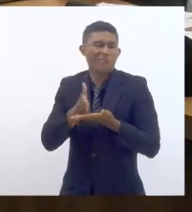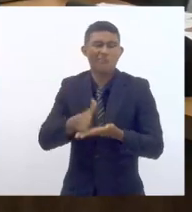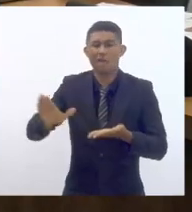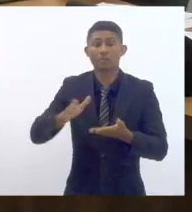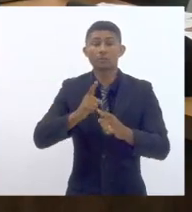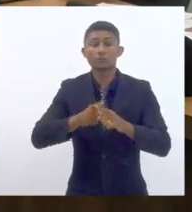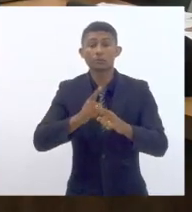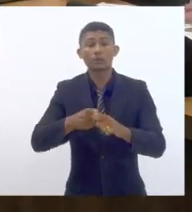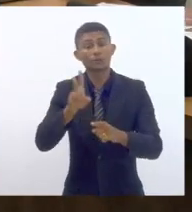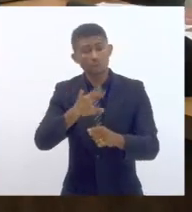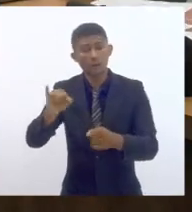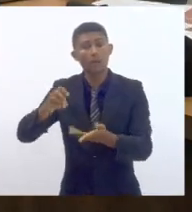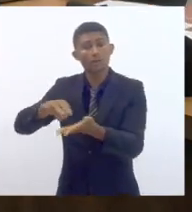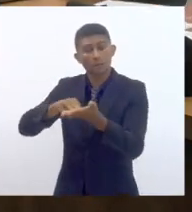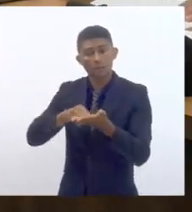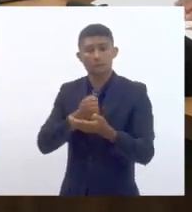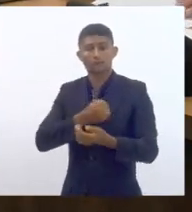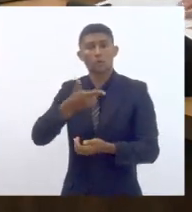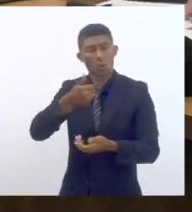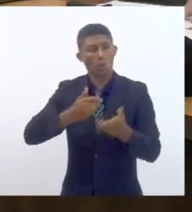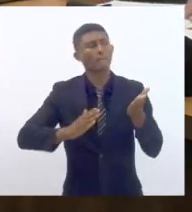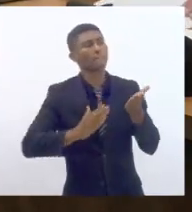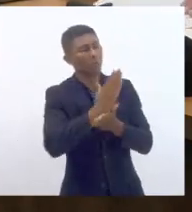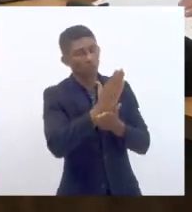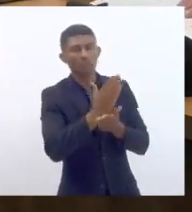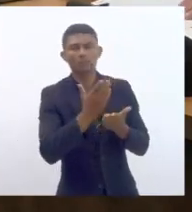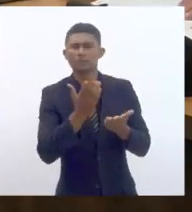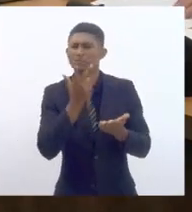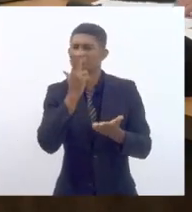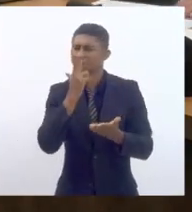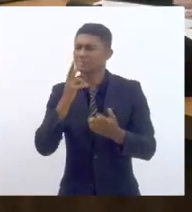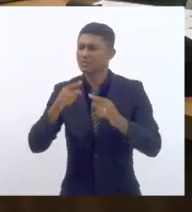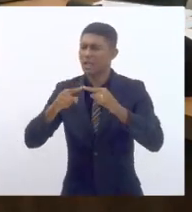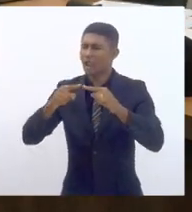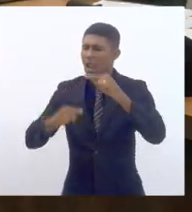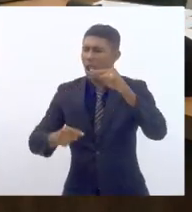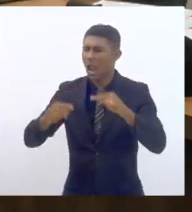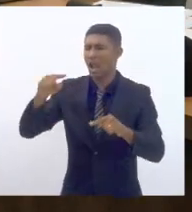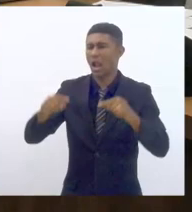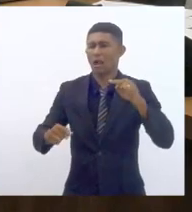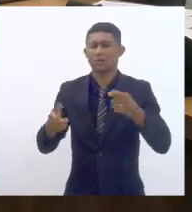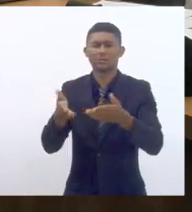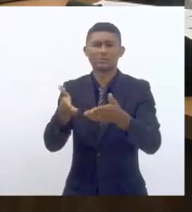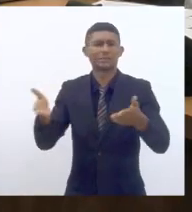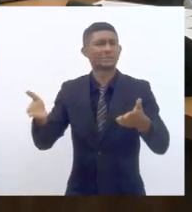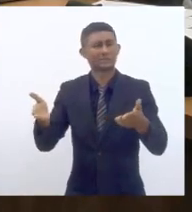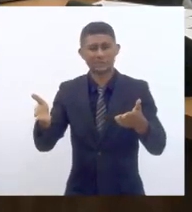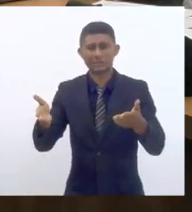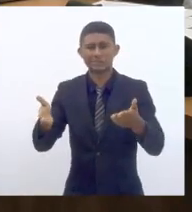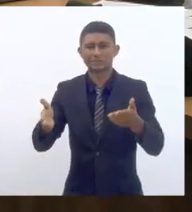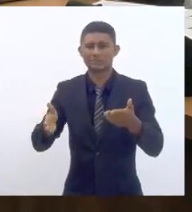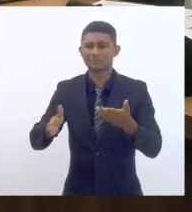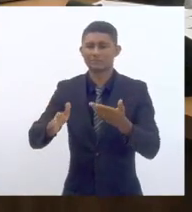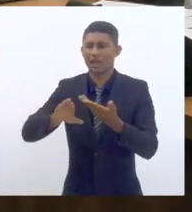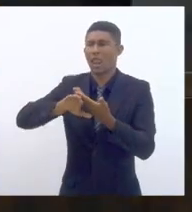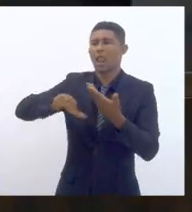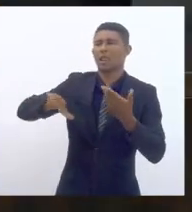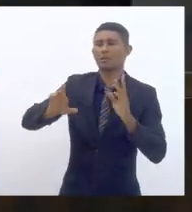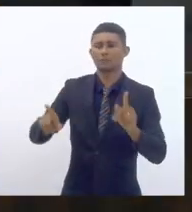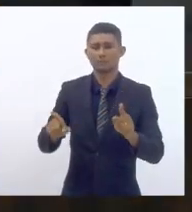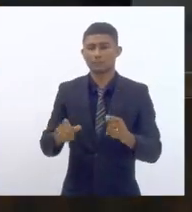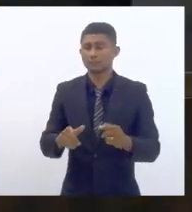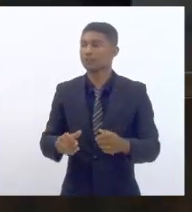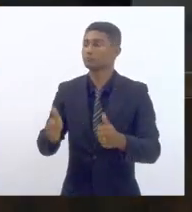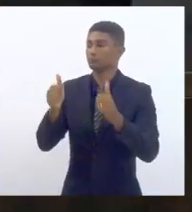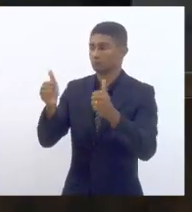mensagem 12, que estabelece mais claramente ainda limites com relação a esse quadro técnico da antiga SEAP. Tá, vamos trazer